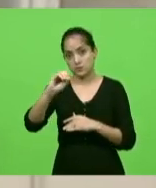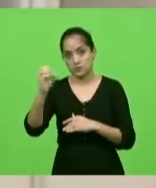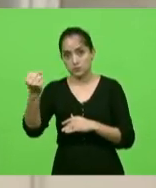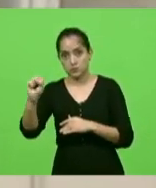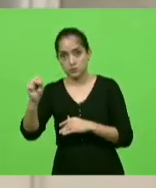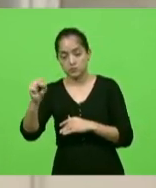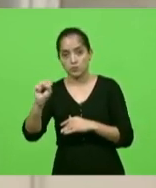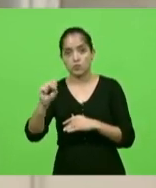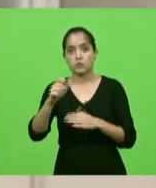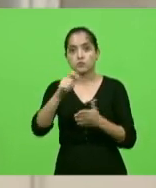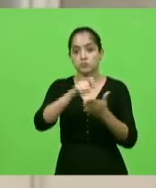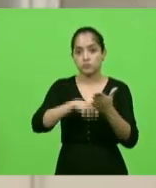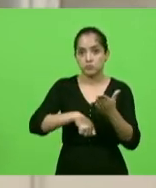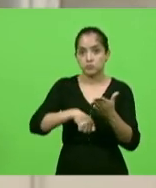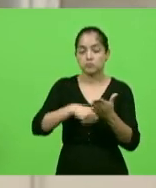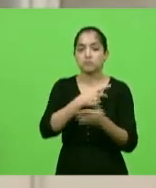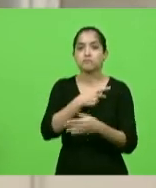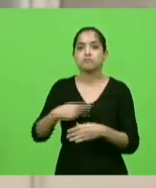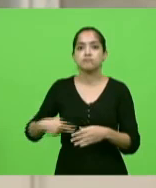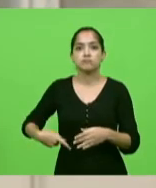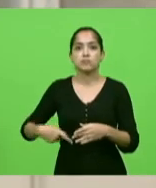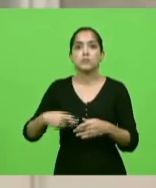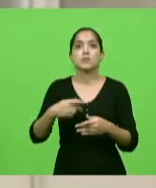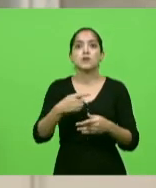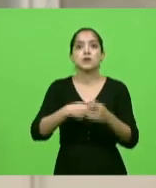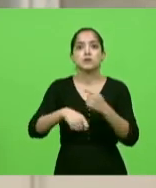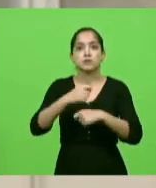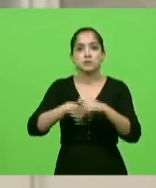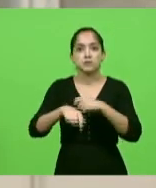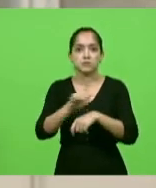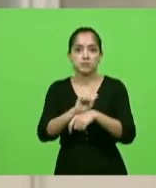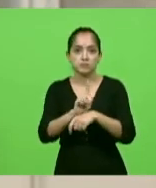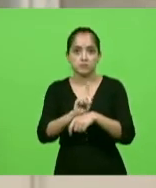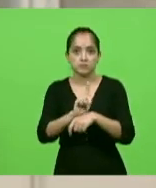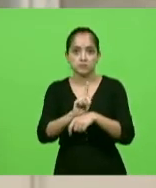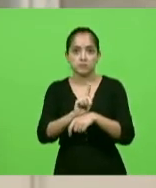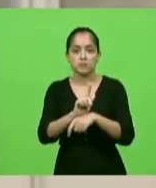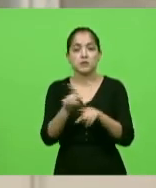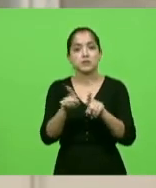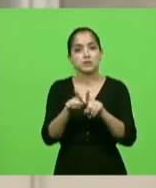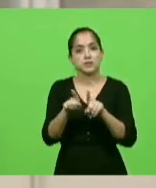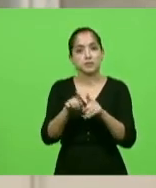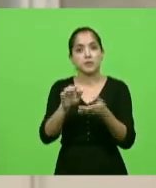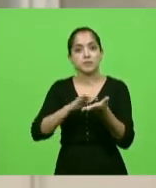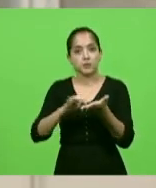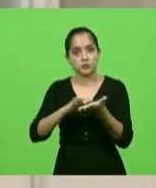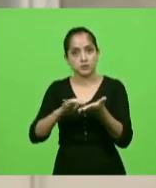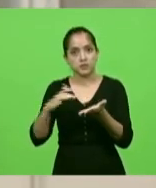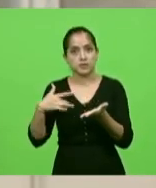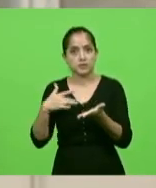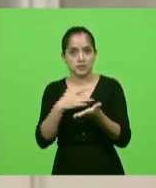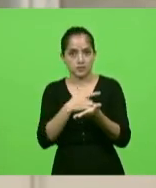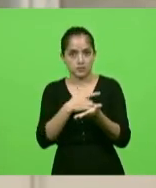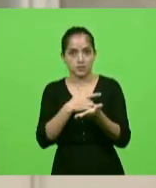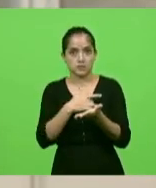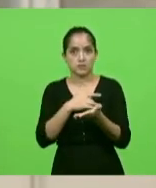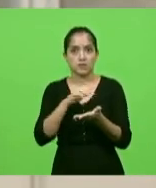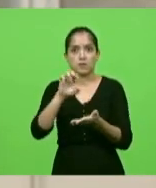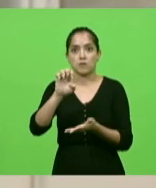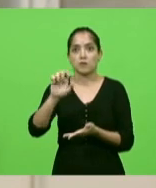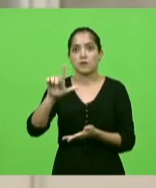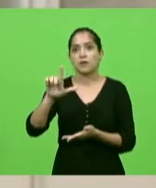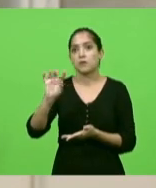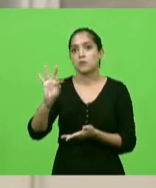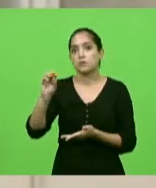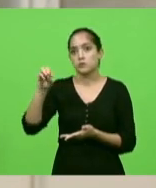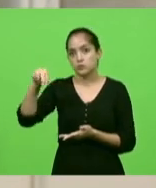1708/2019 escrita pelo superintendente de gestão administrativa Márcia Paulo e pelo secretário da saúde é alto